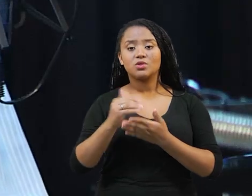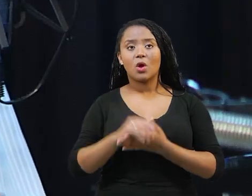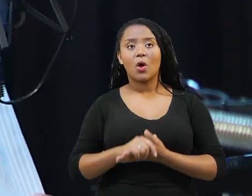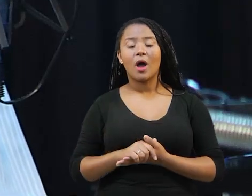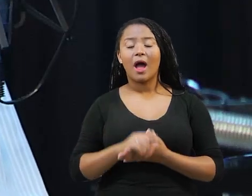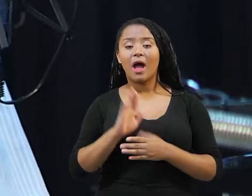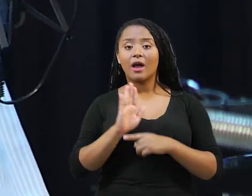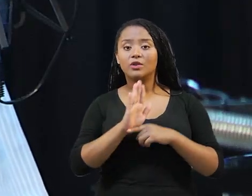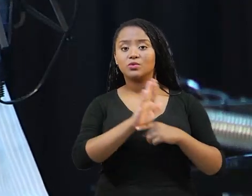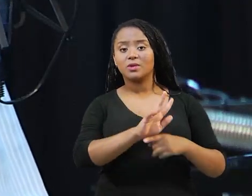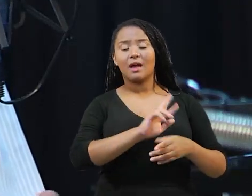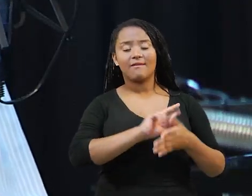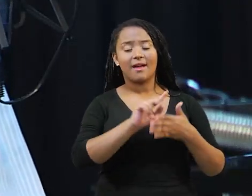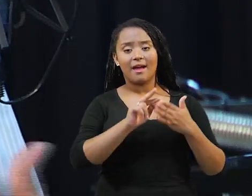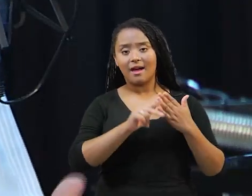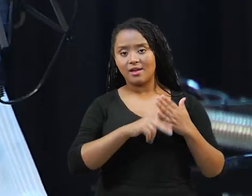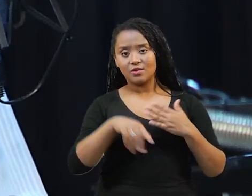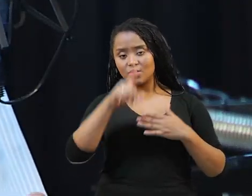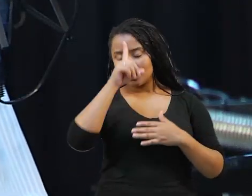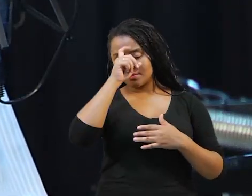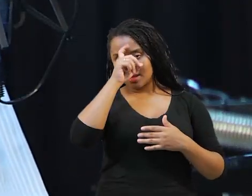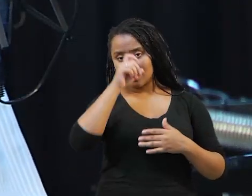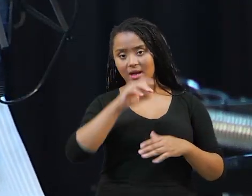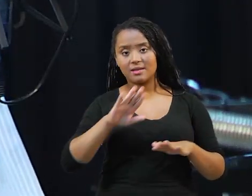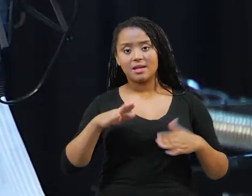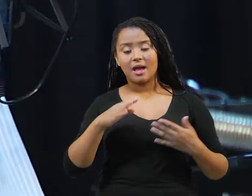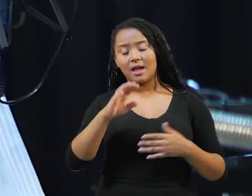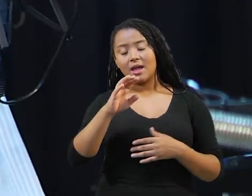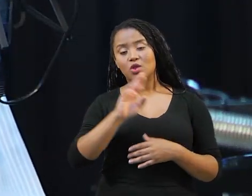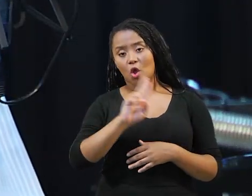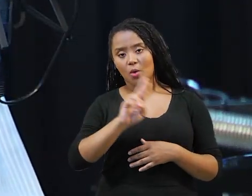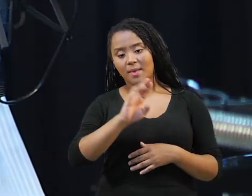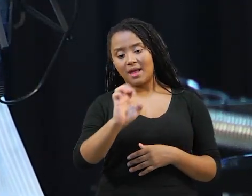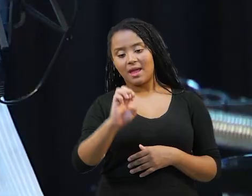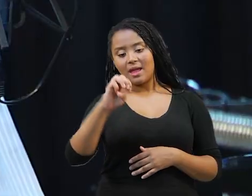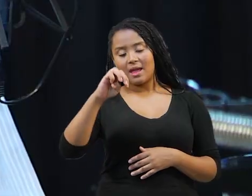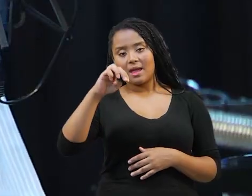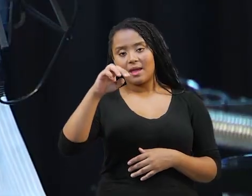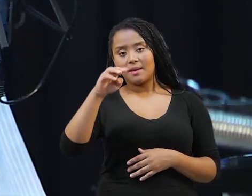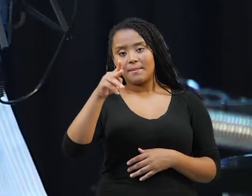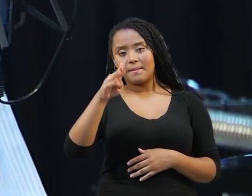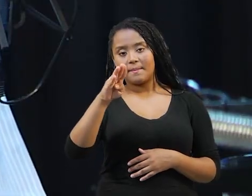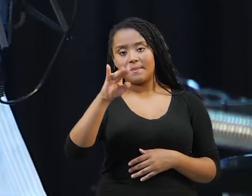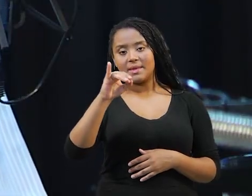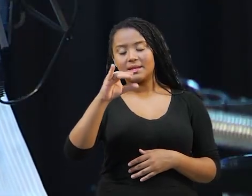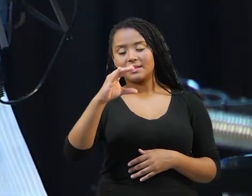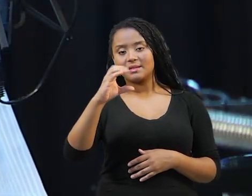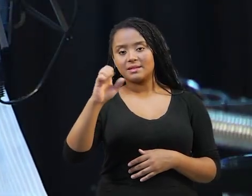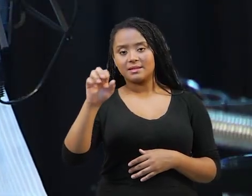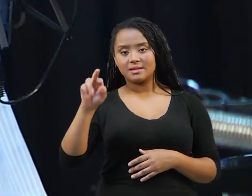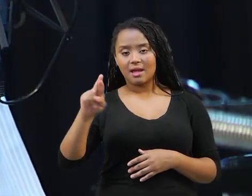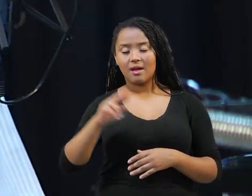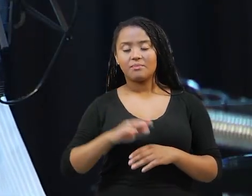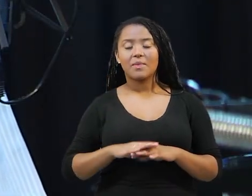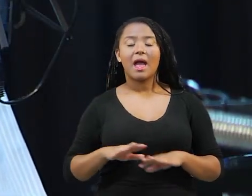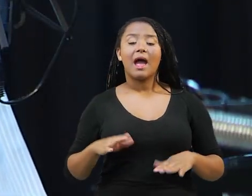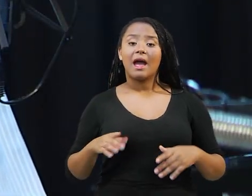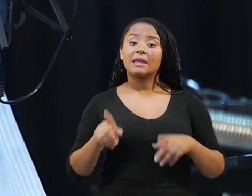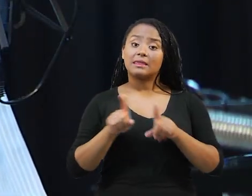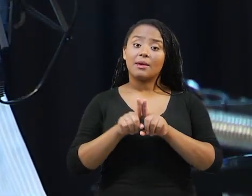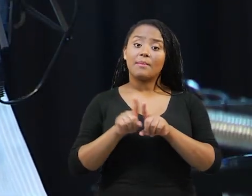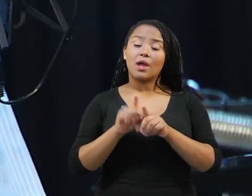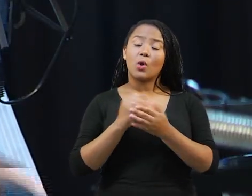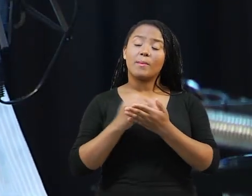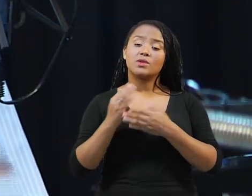vários hospitais para sanar essas questões das fundações, né? E a EBSER, então, entrou na Universidade Federal